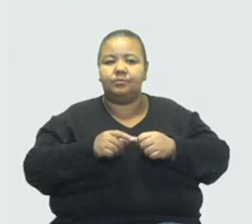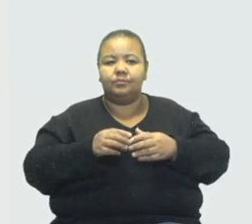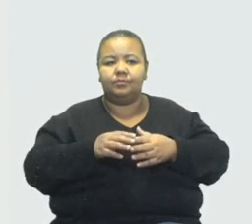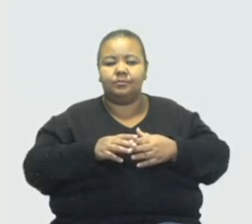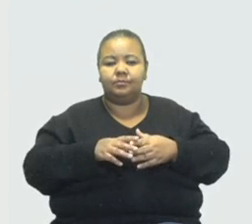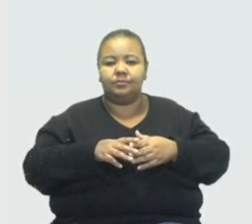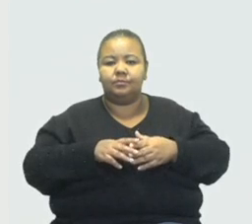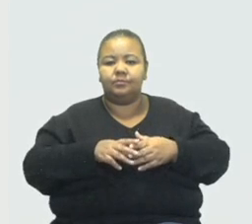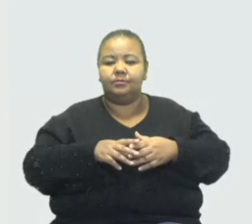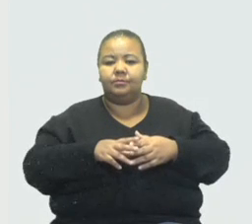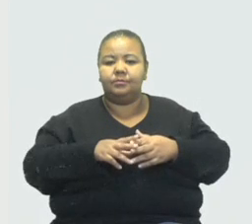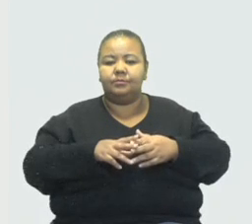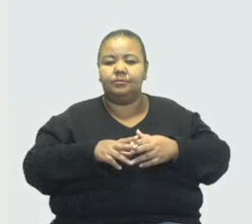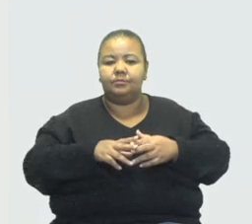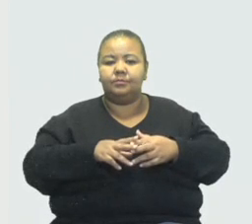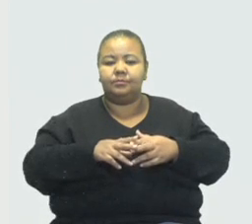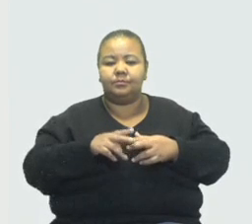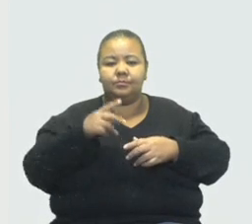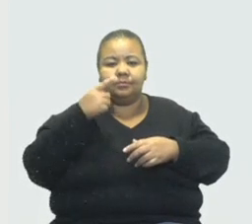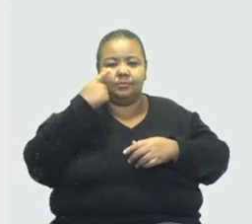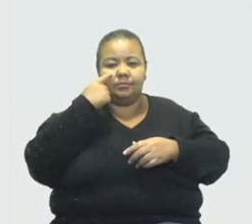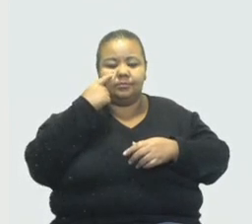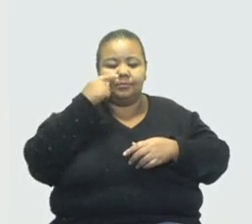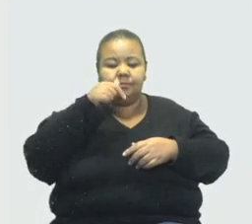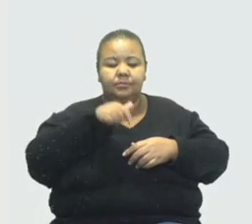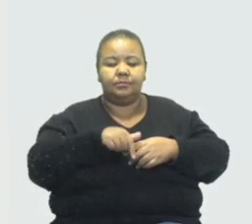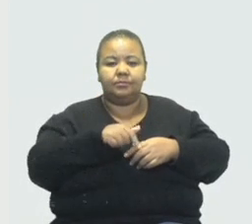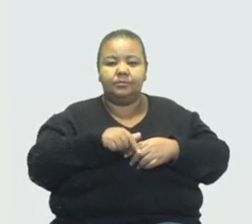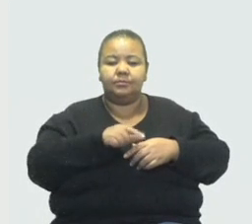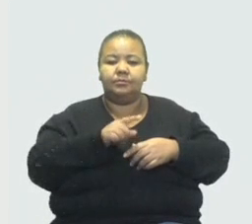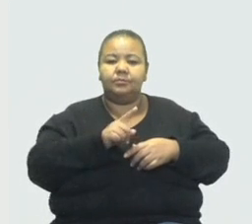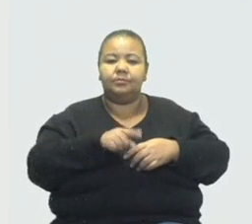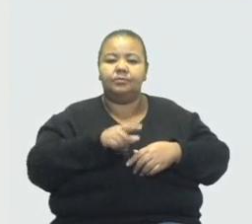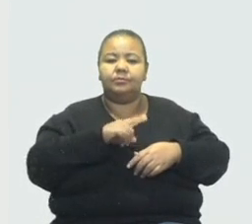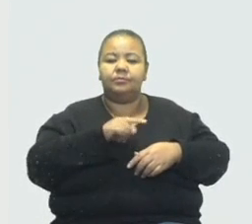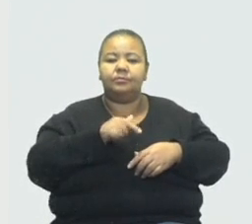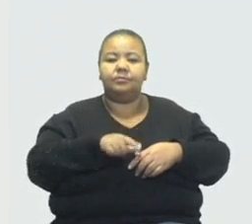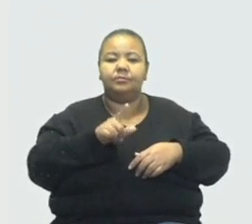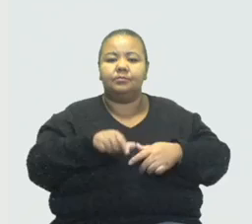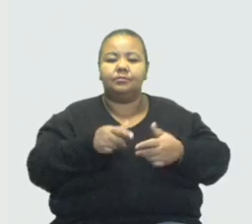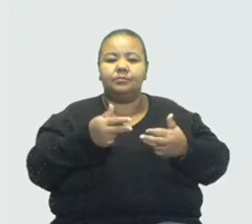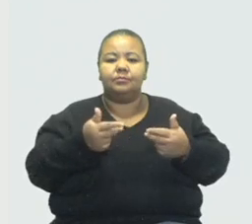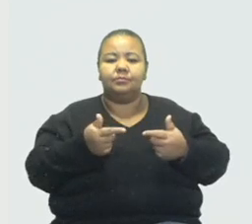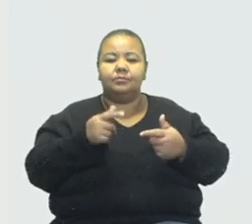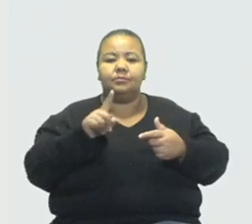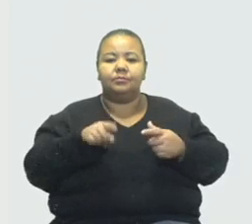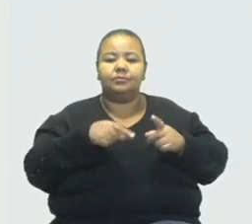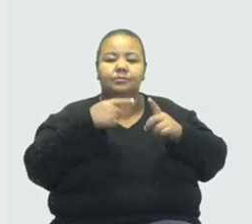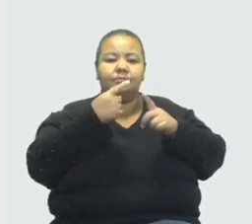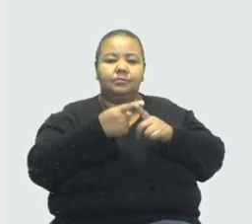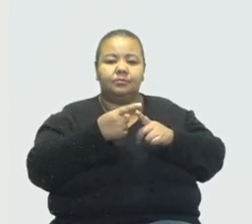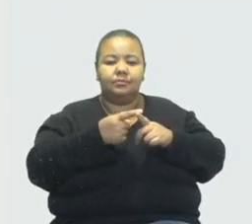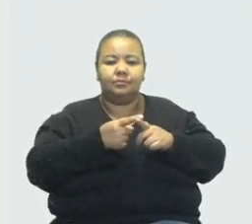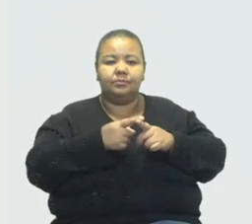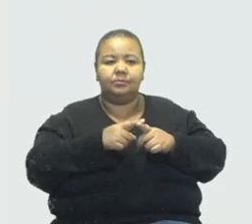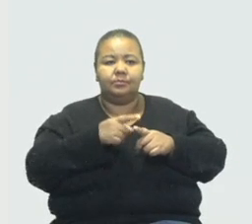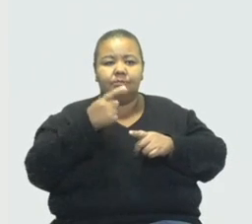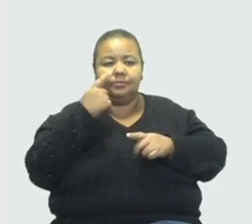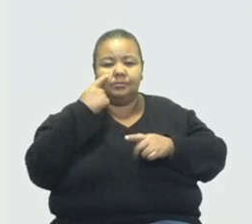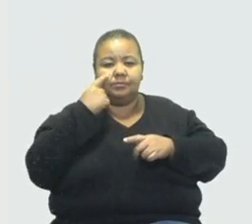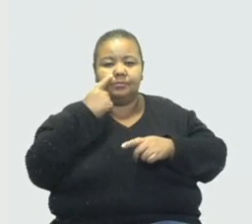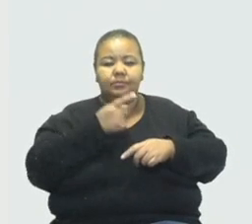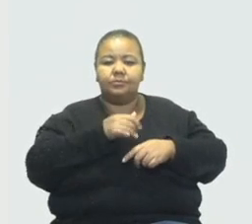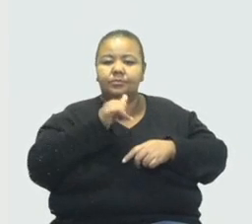operação? Veja que nós aqui, ó, vai ser os elementos que serão multiplicados. Observe o